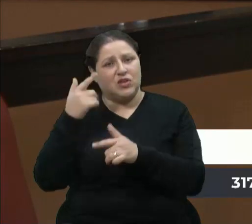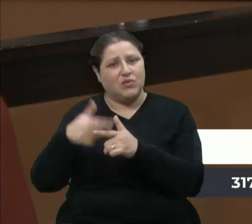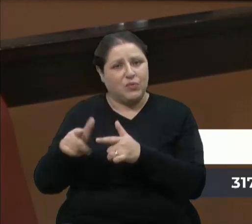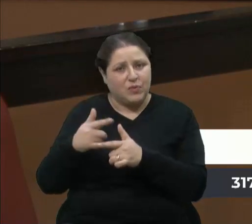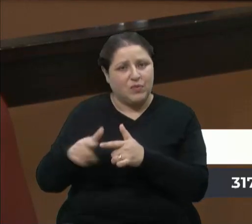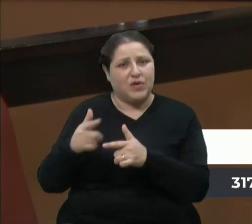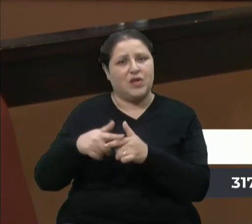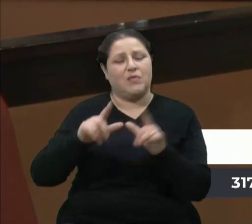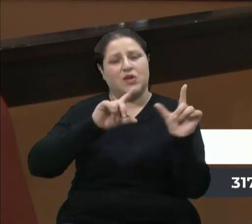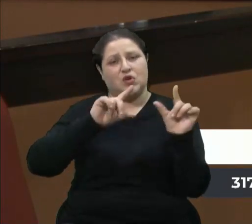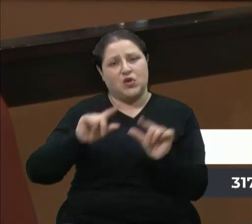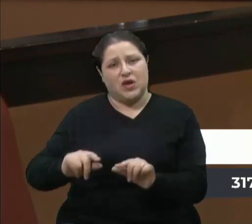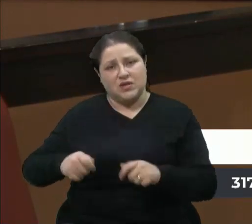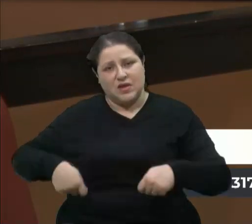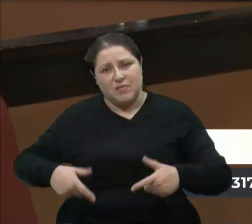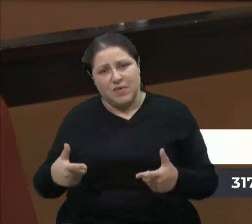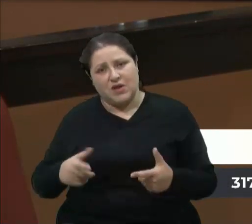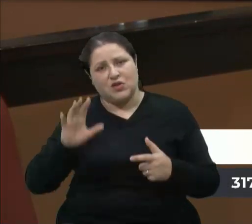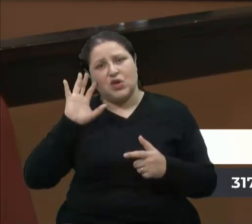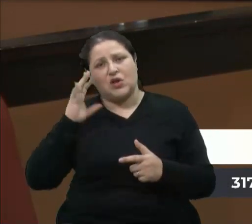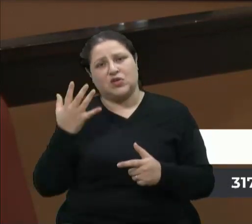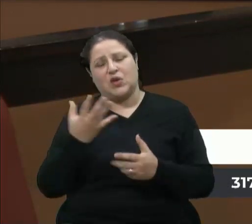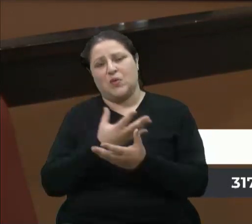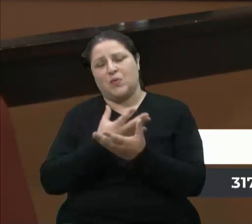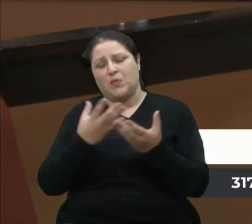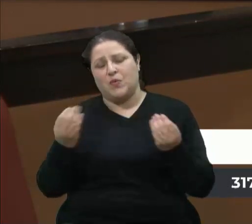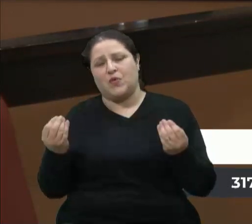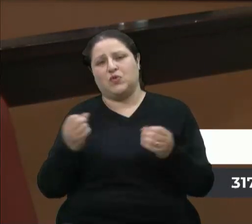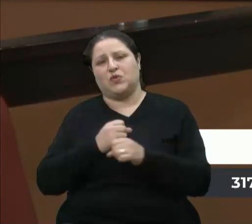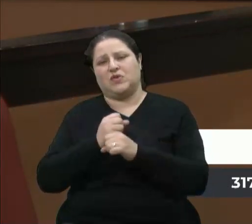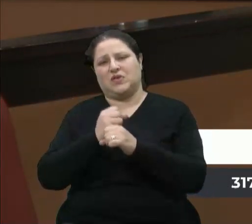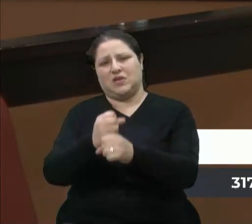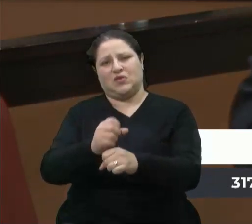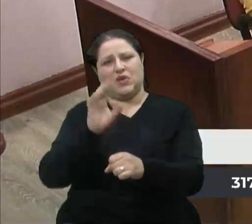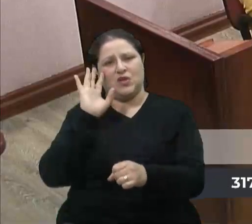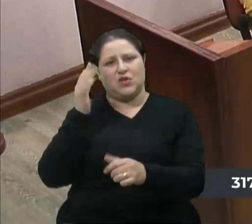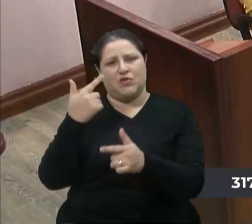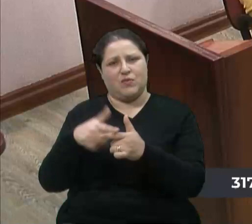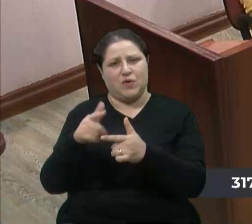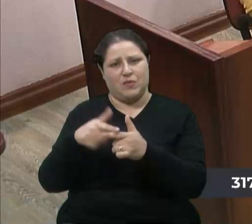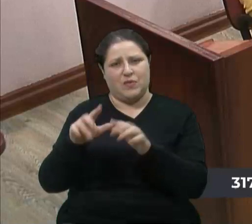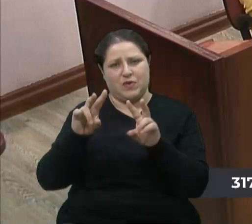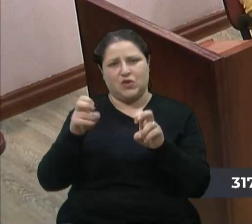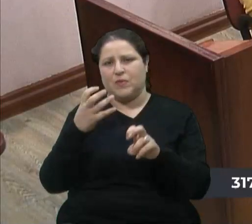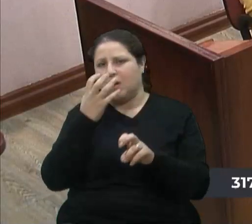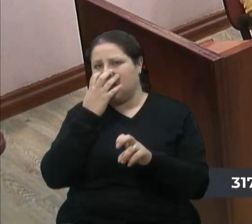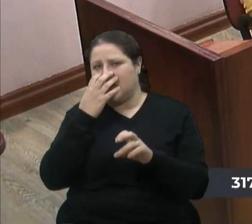tudo, a solução deste problema para muitos anos. É isso, senhor presidente. Obrigado. Lembrar que o senhor esqueceu da